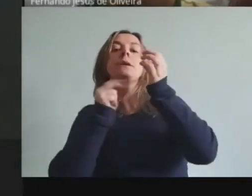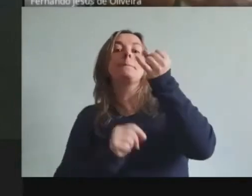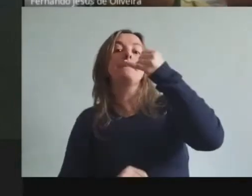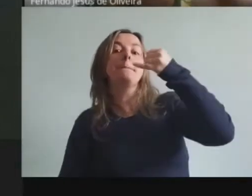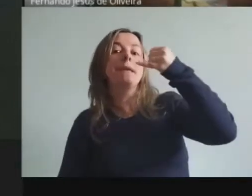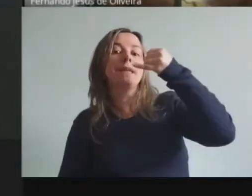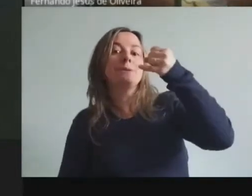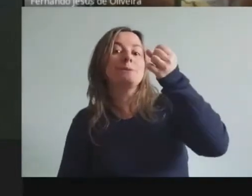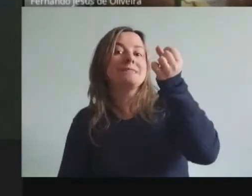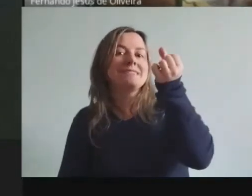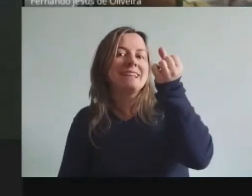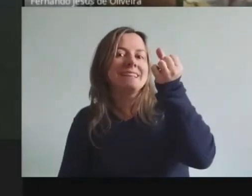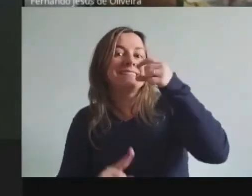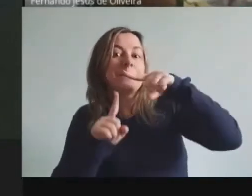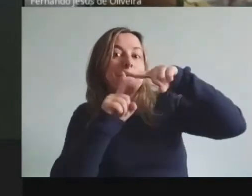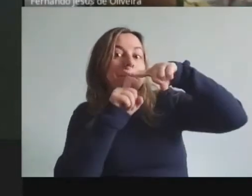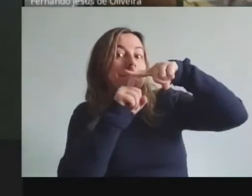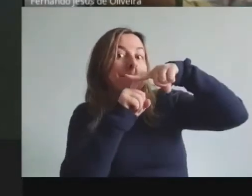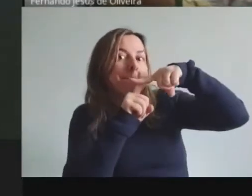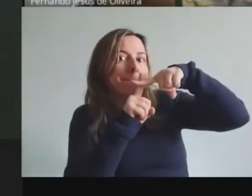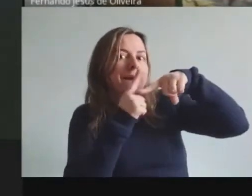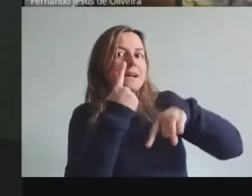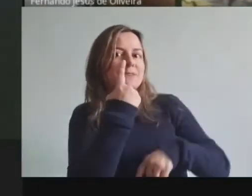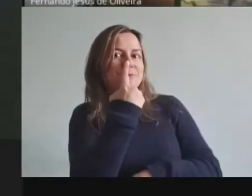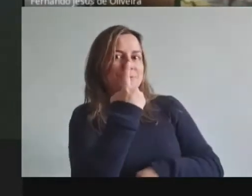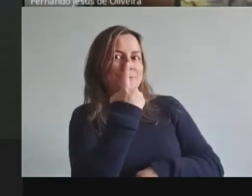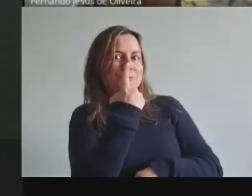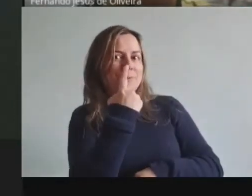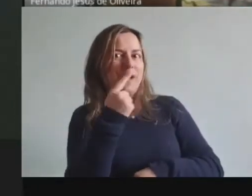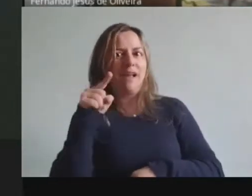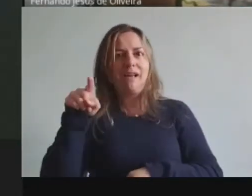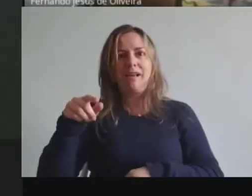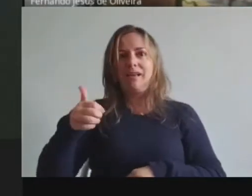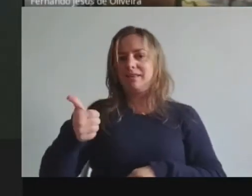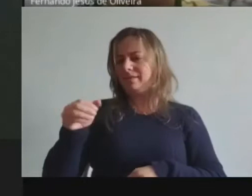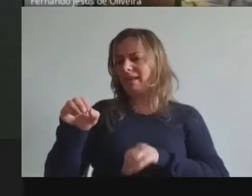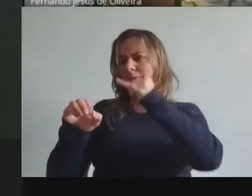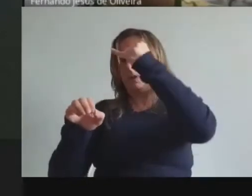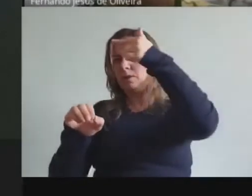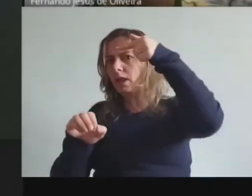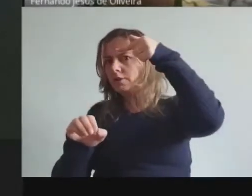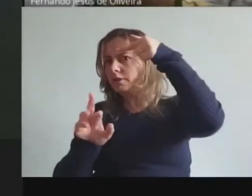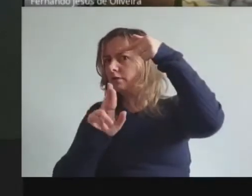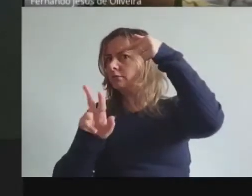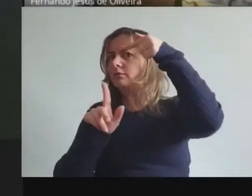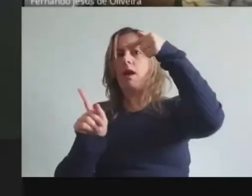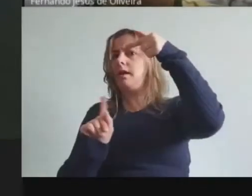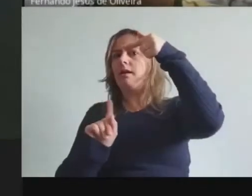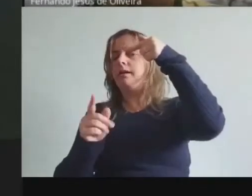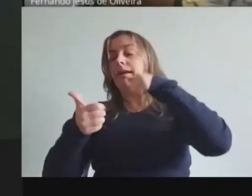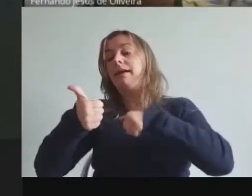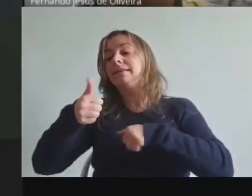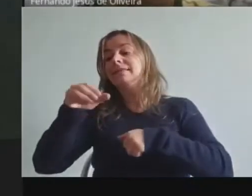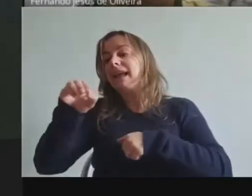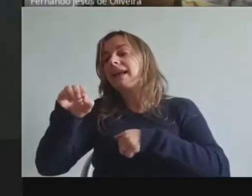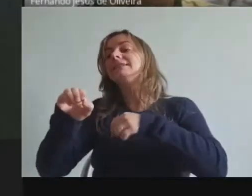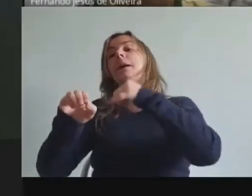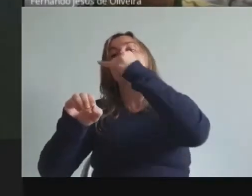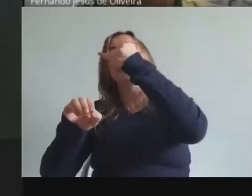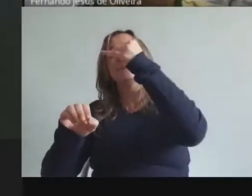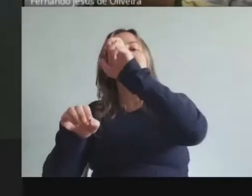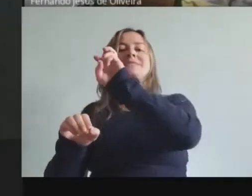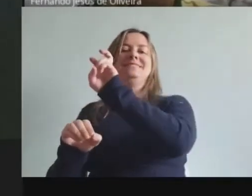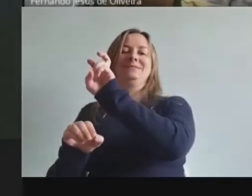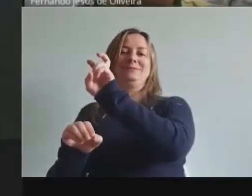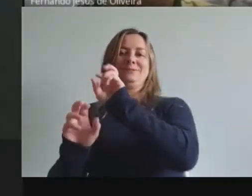6. Não dá menos 7, não, tá? Dá menos 5. Ok? Da mesma forma, se você andar